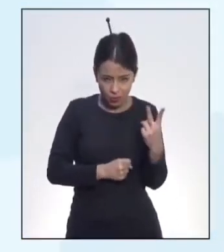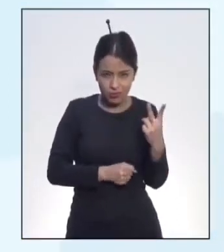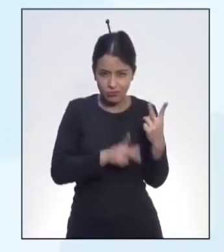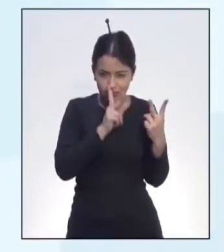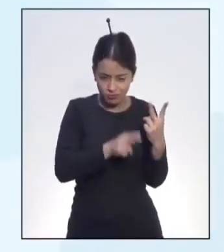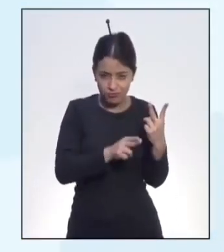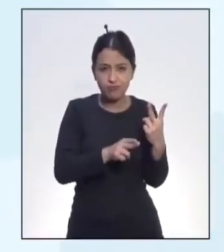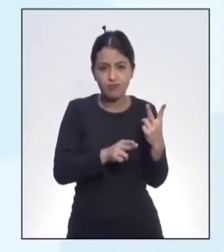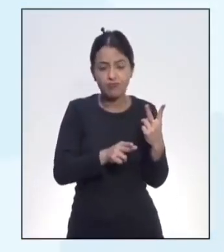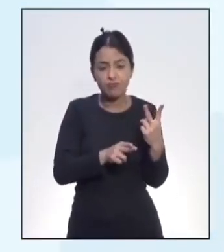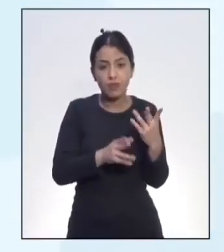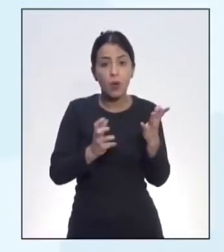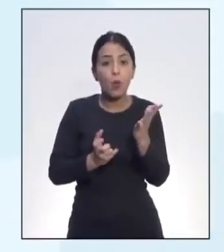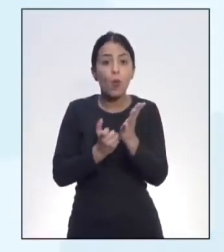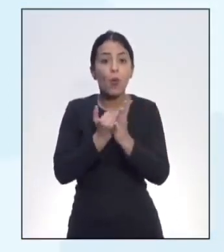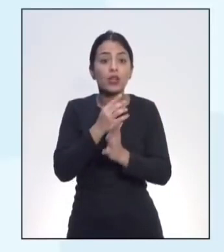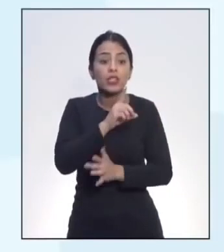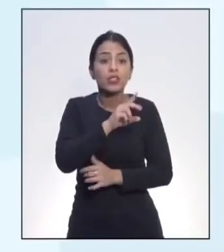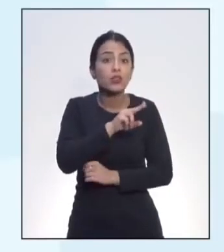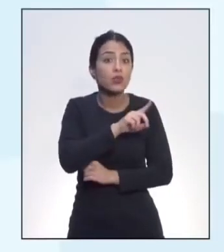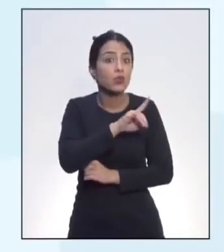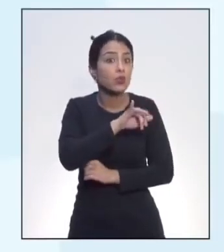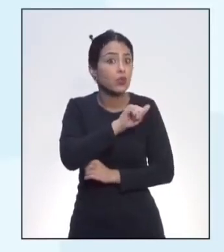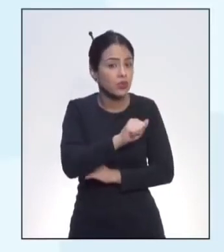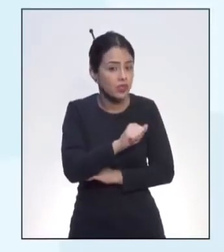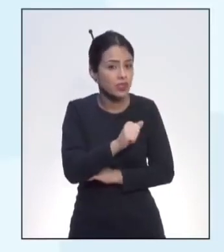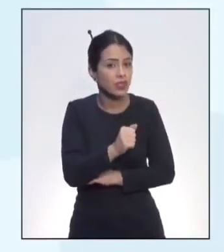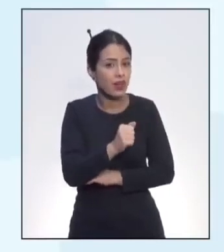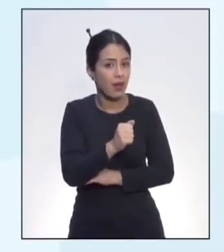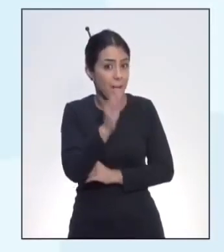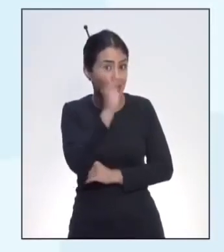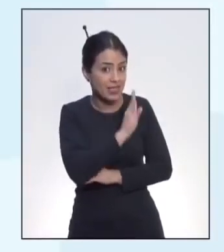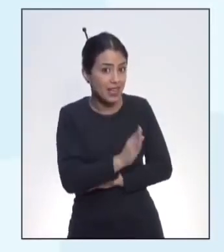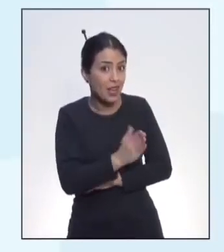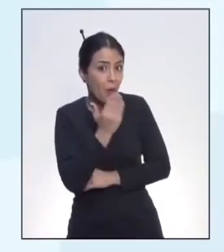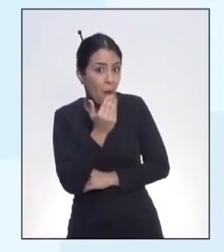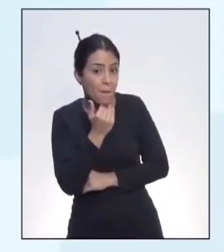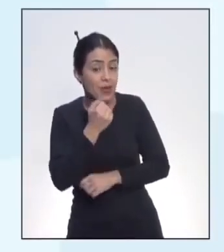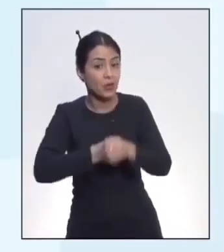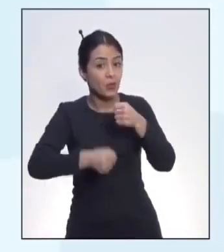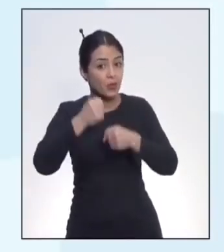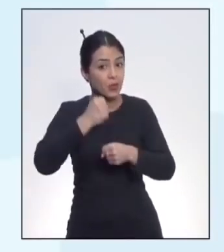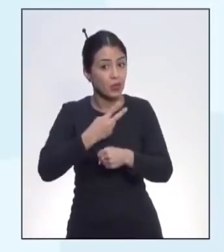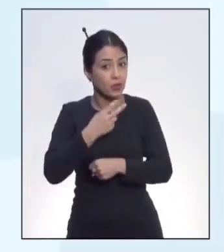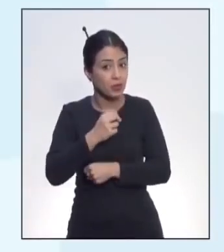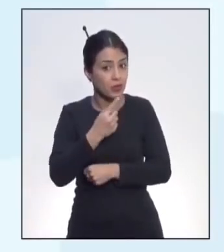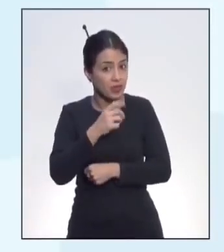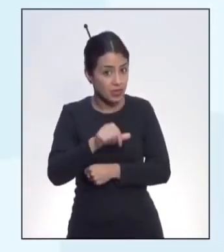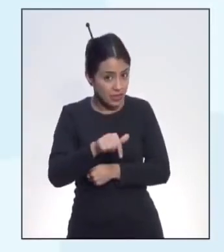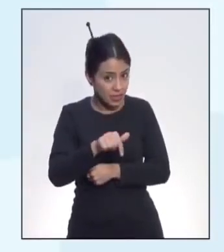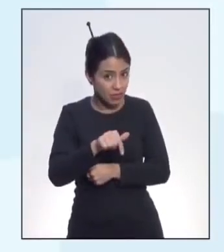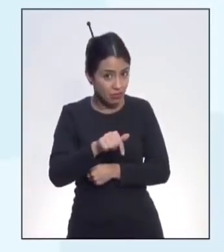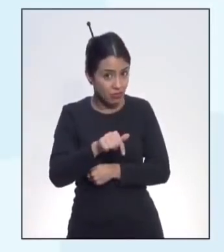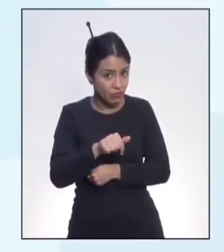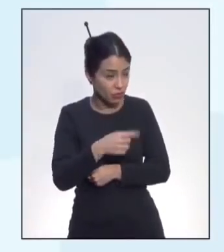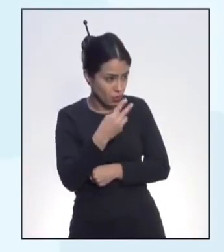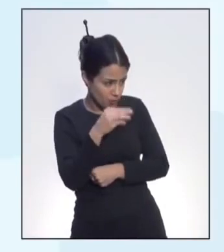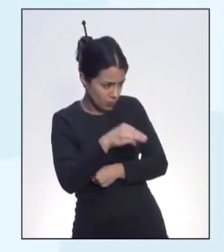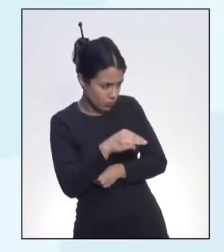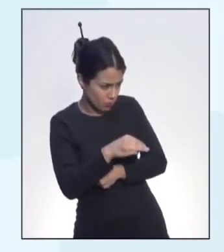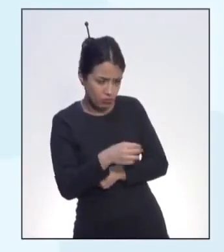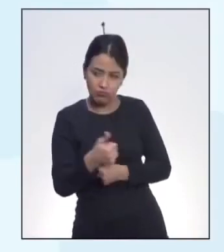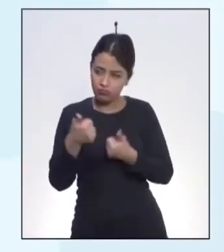em 2017? Toma cuidado aí com a conversãozinha também. Tudo Verdade. bem? Então, 2 minutinhos, Alessandra? Suficiente.